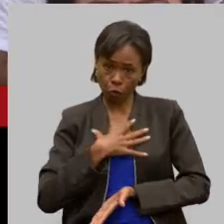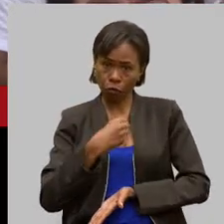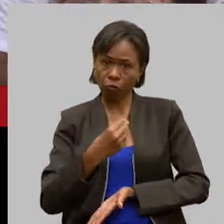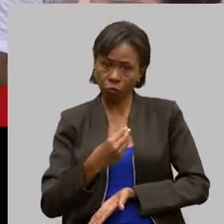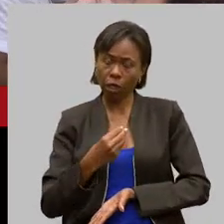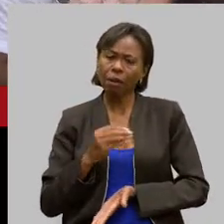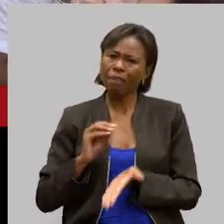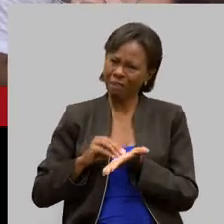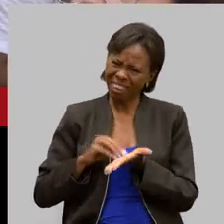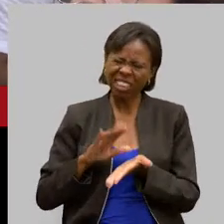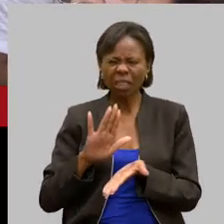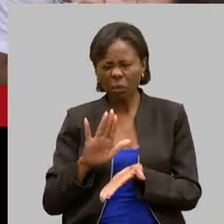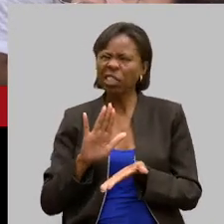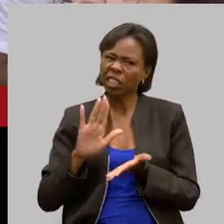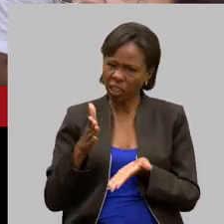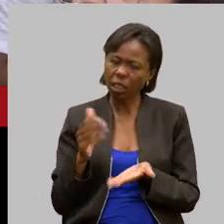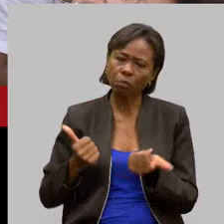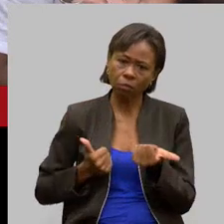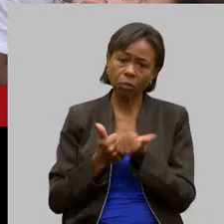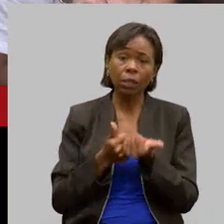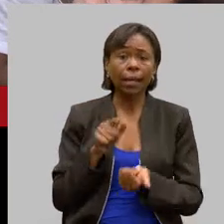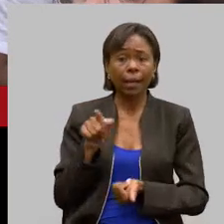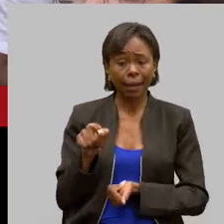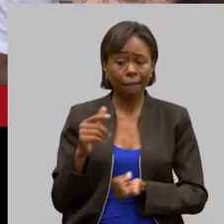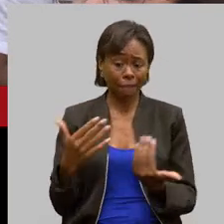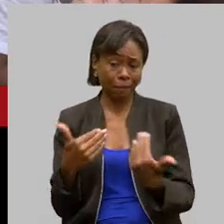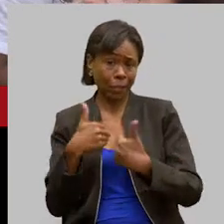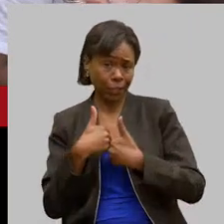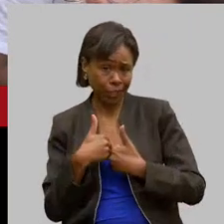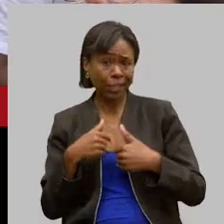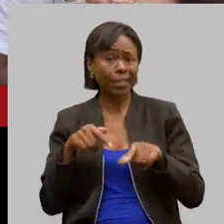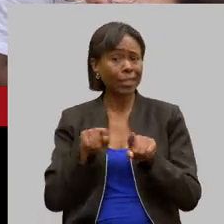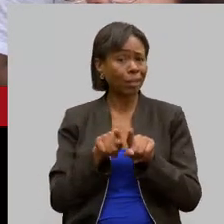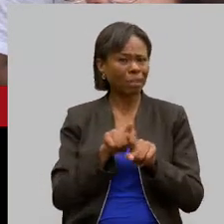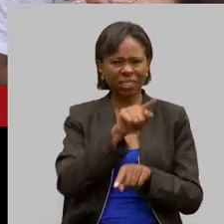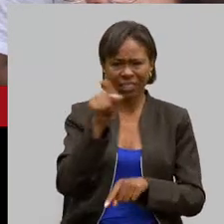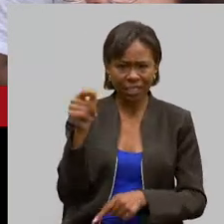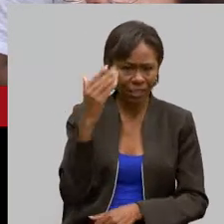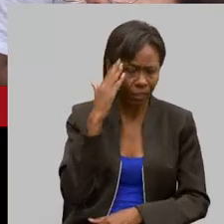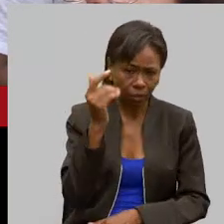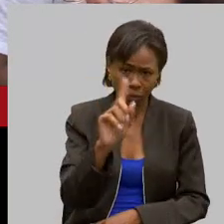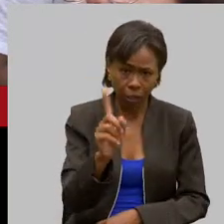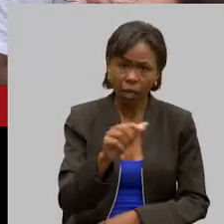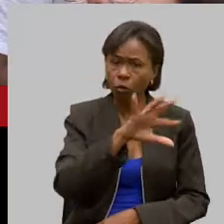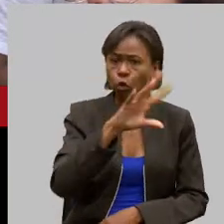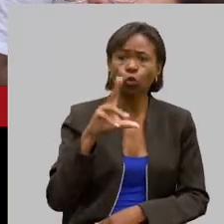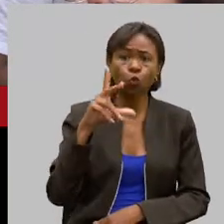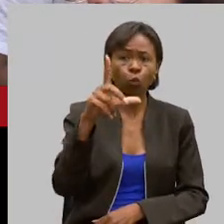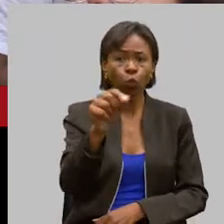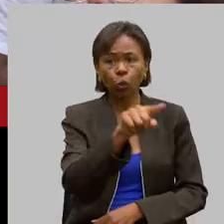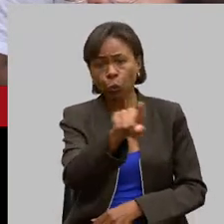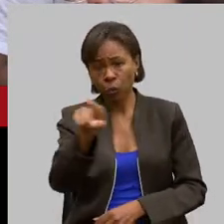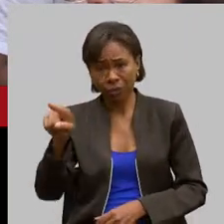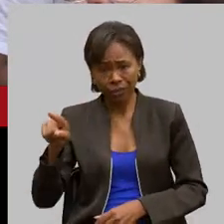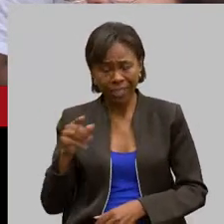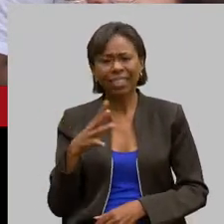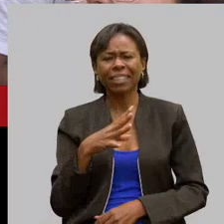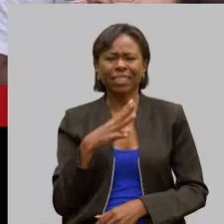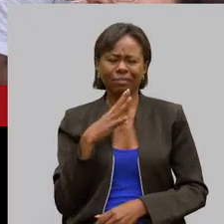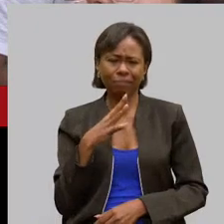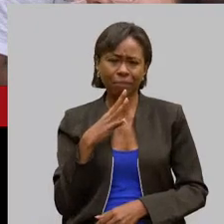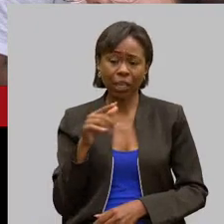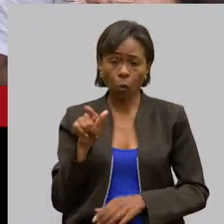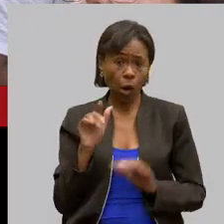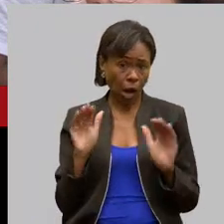para dar um suporte e além dele ser autista para quem não sabe aqui todo todos vocês e eh devem saber que o